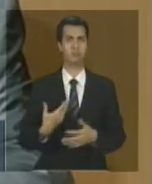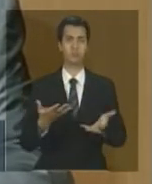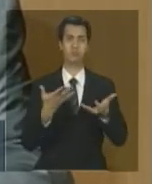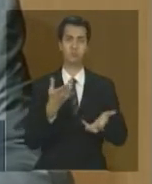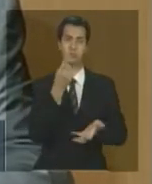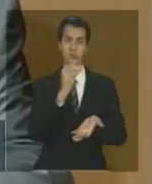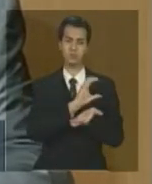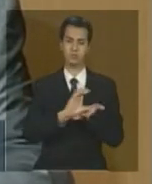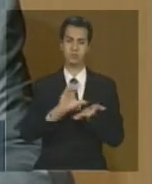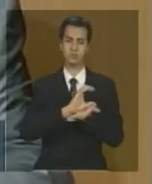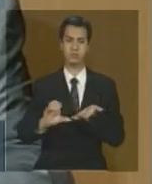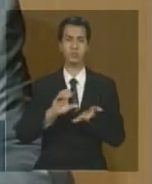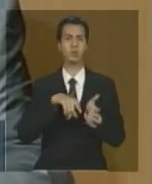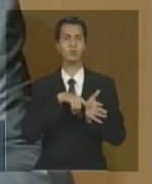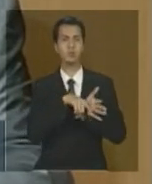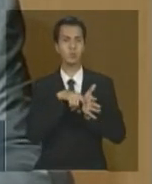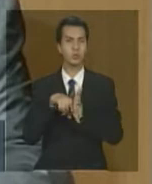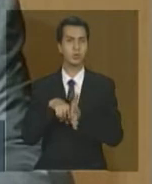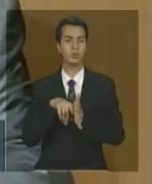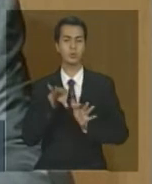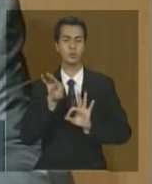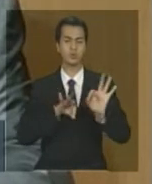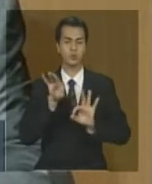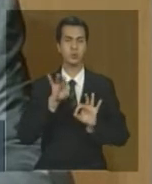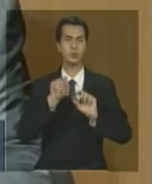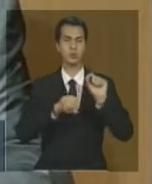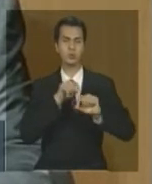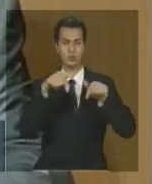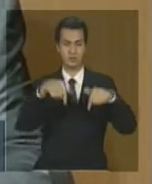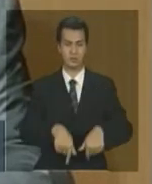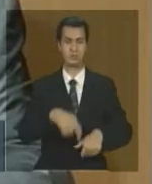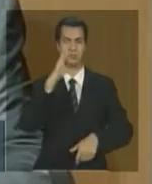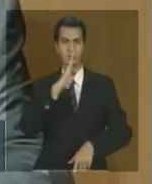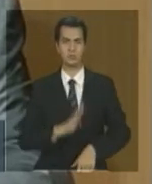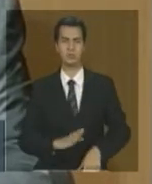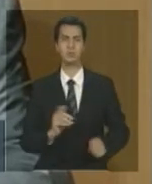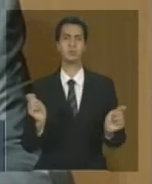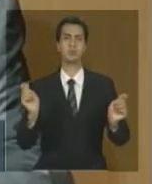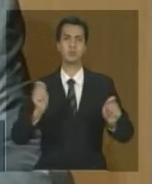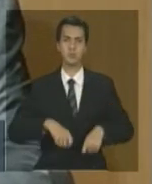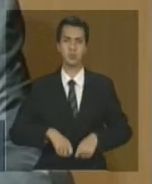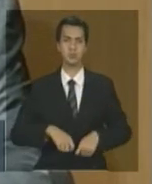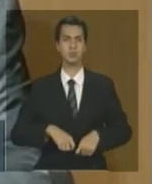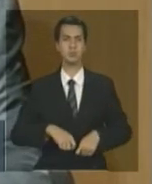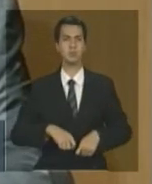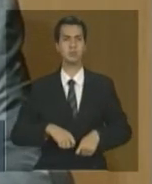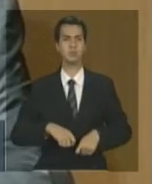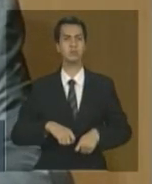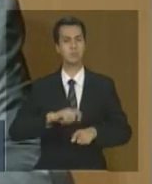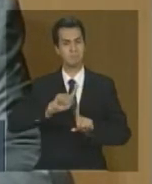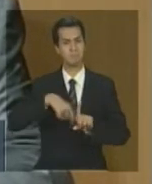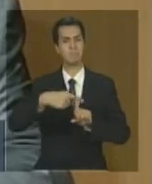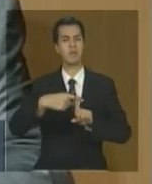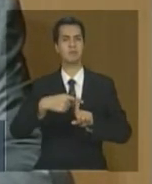projetos para aqui no Brasil conseguirmos obter esses órgãos